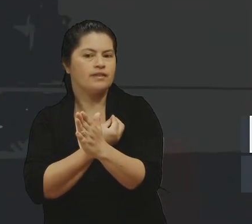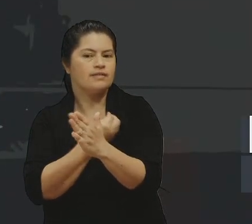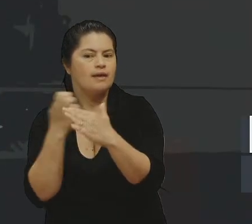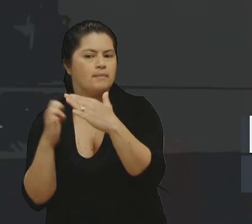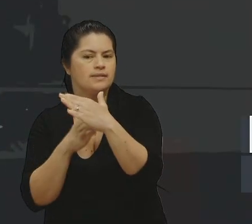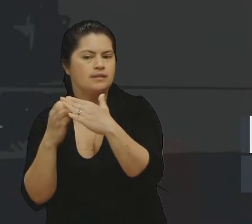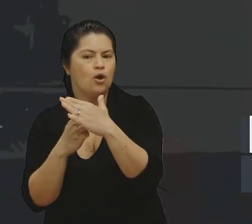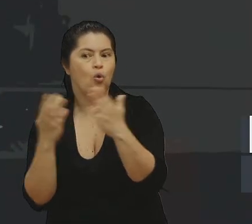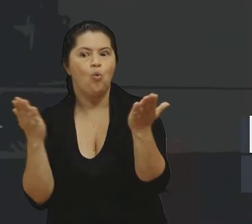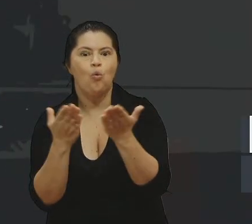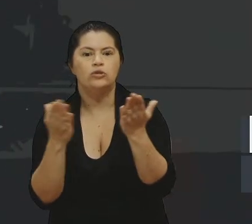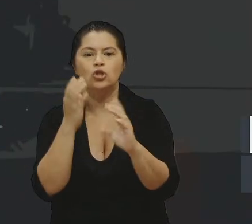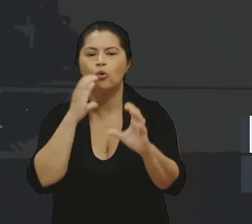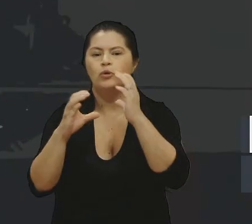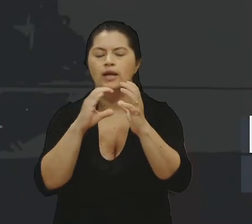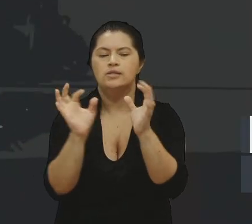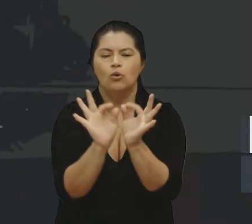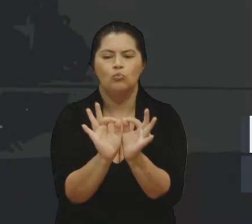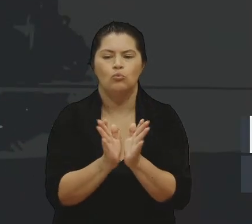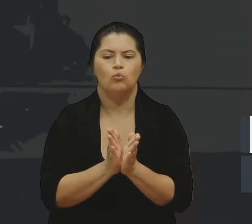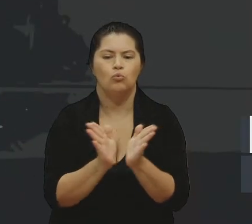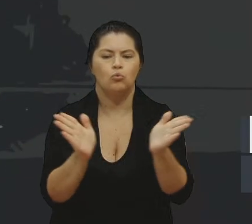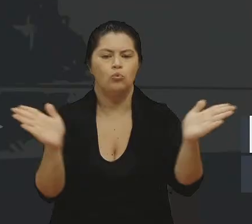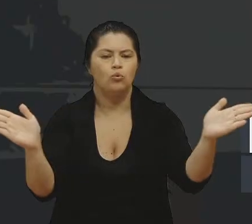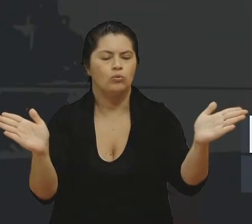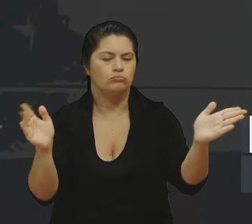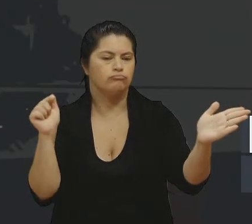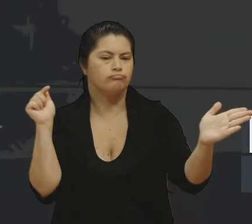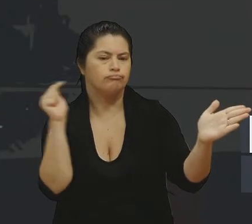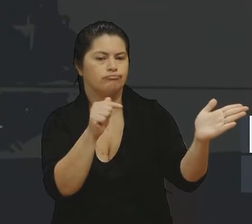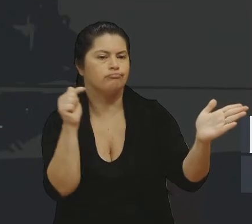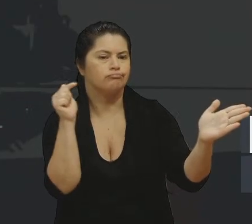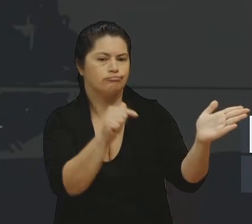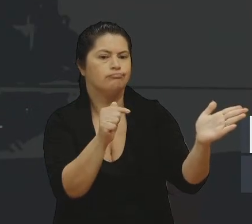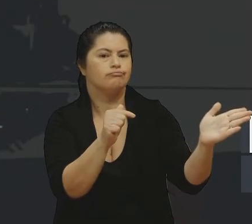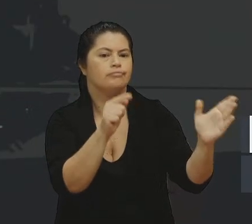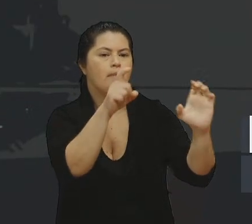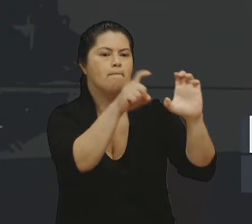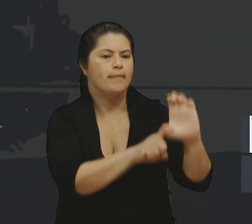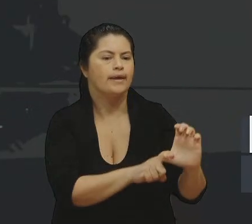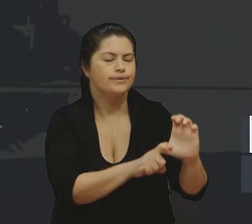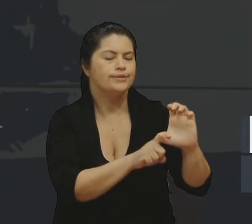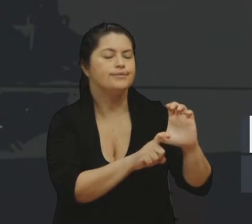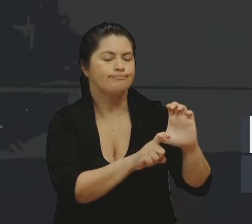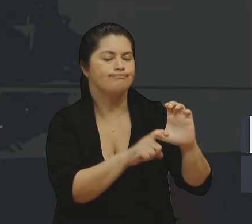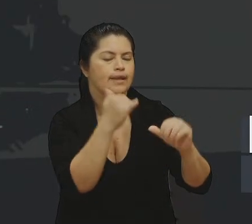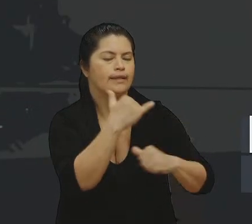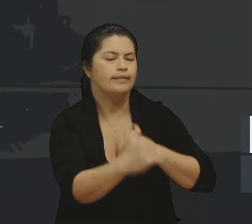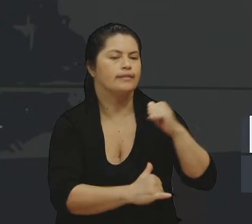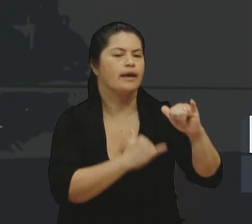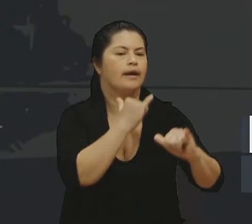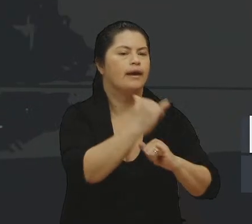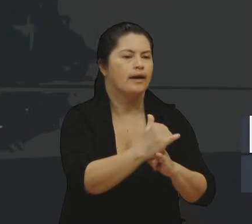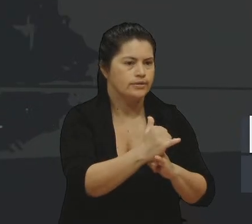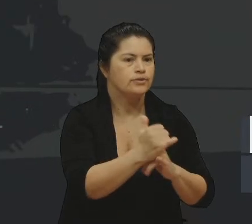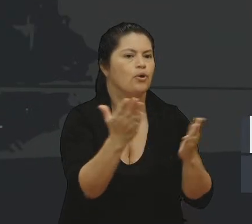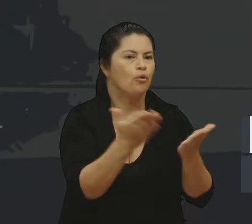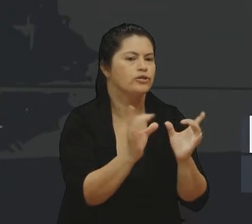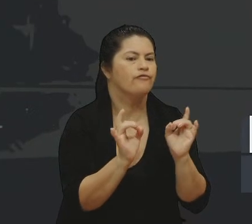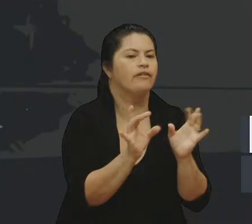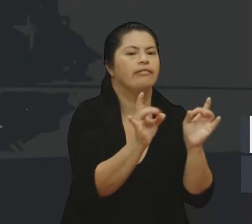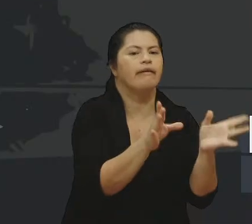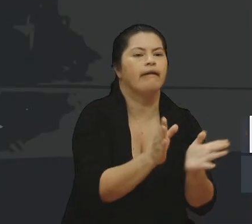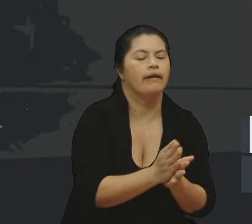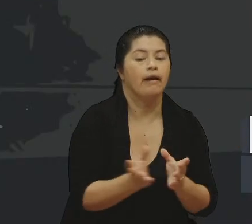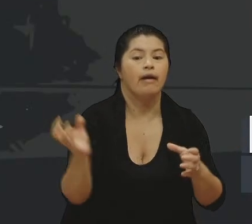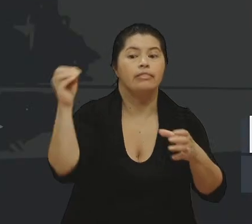nossa comunicação ela tem 2 viés. Porque a maioria de vocês, inevitavelmente, vai depender da internet para vender hoje. Inevitavelmente. E dentro da